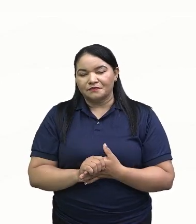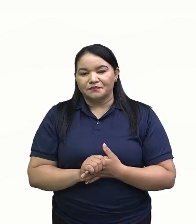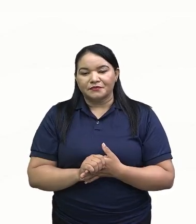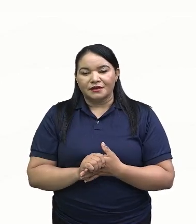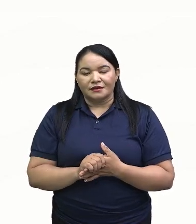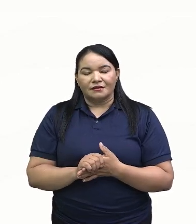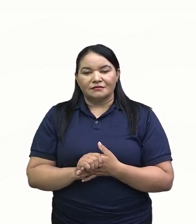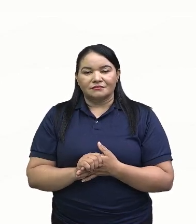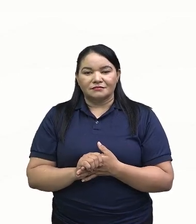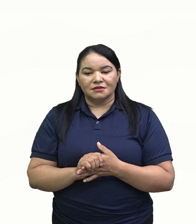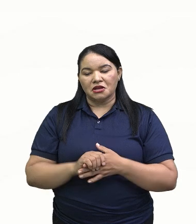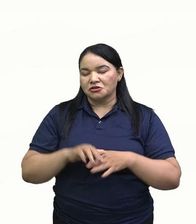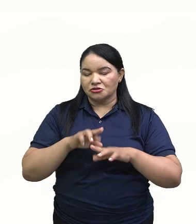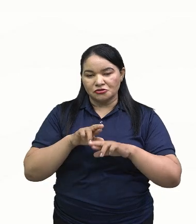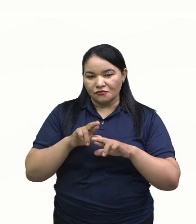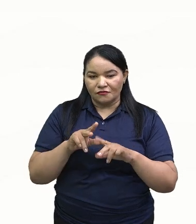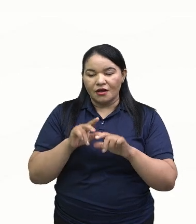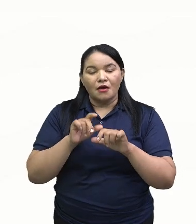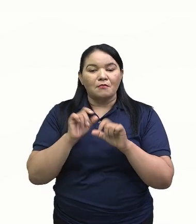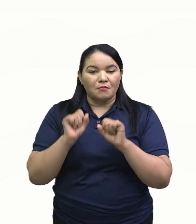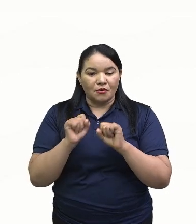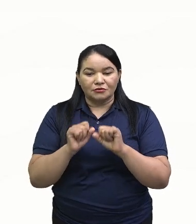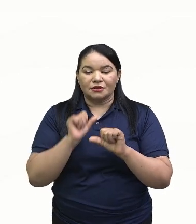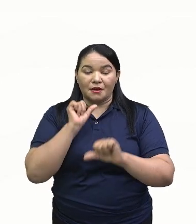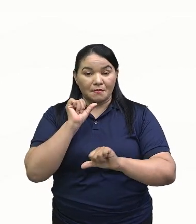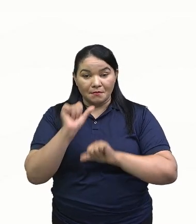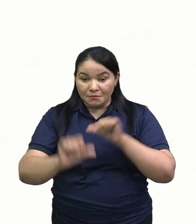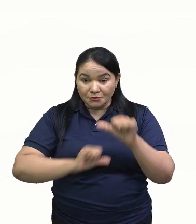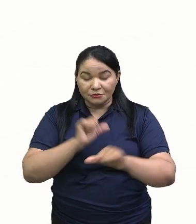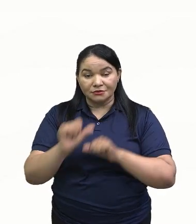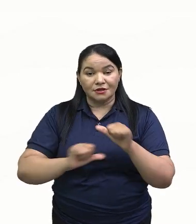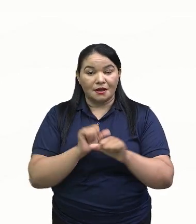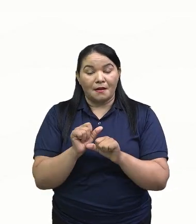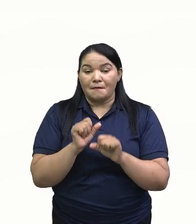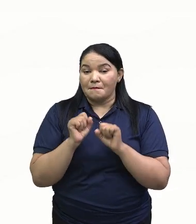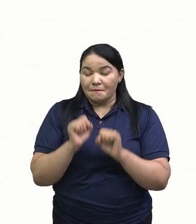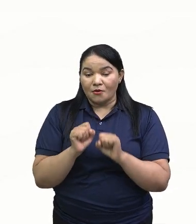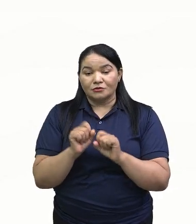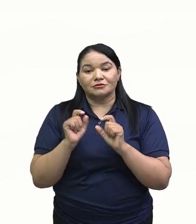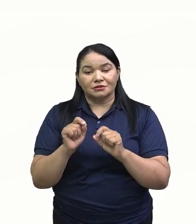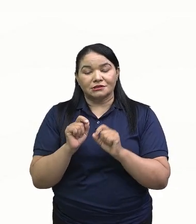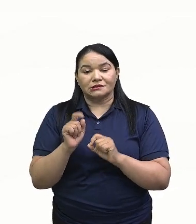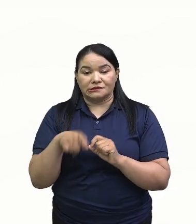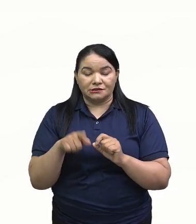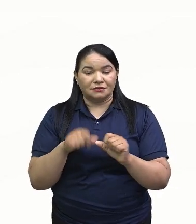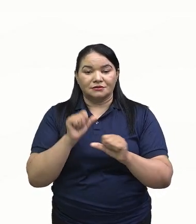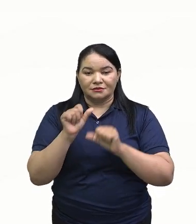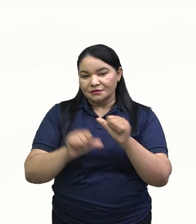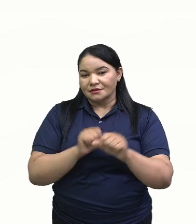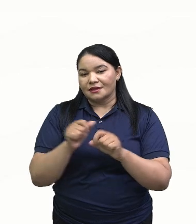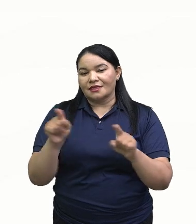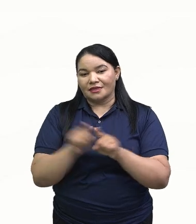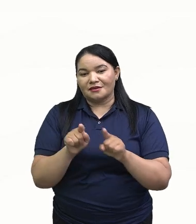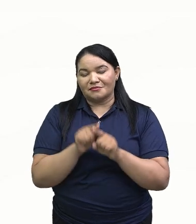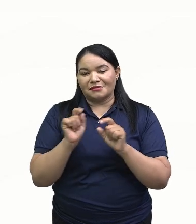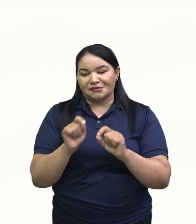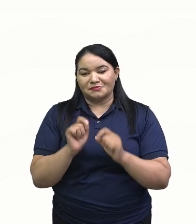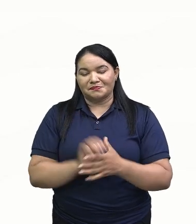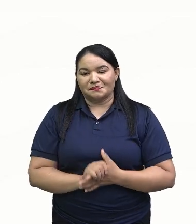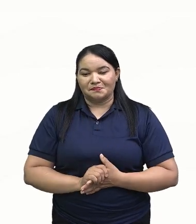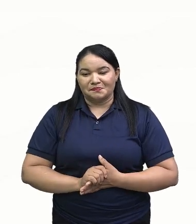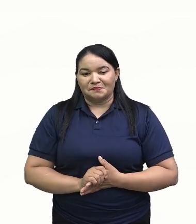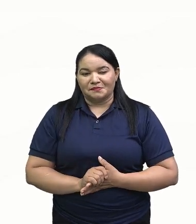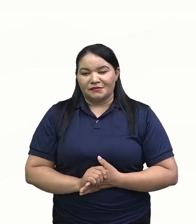vai fazer novamente, né? Vai atualizar, vai haver uma mudança, uma